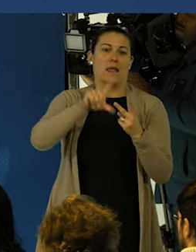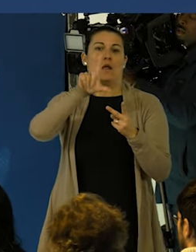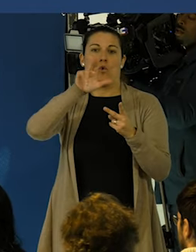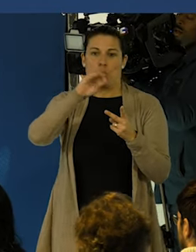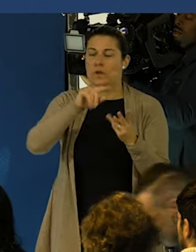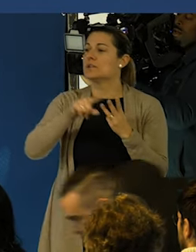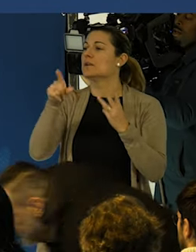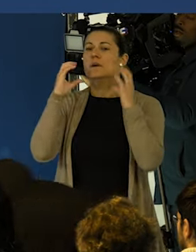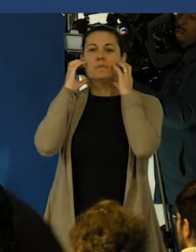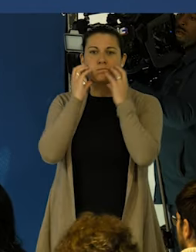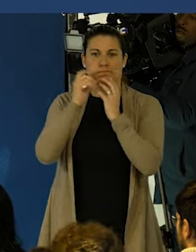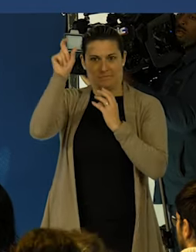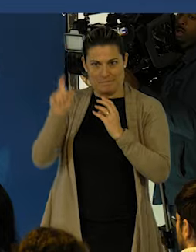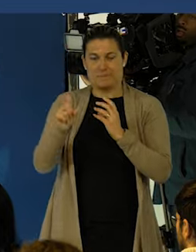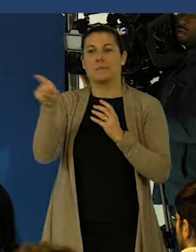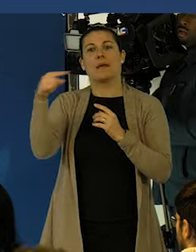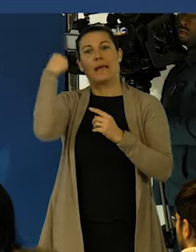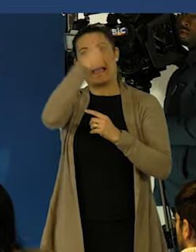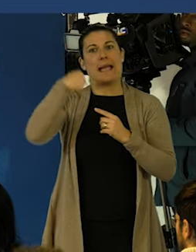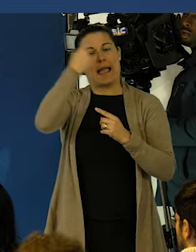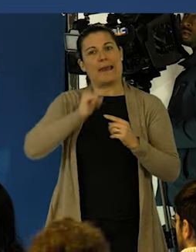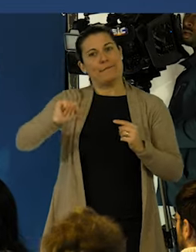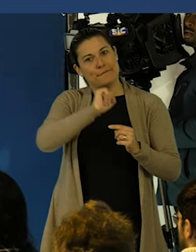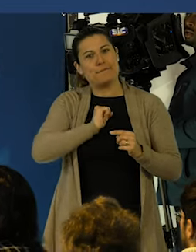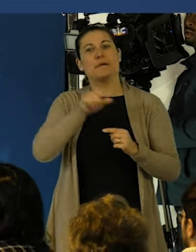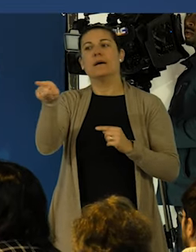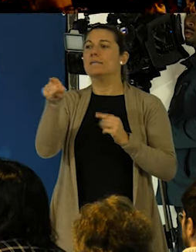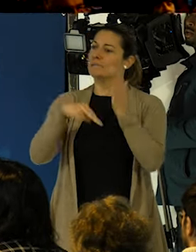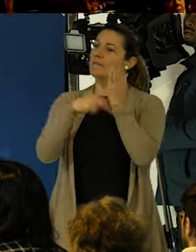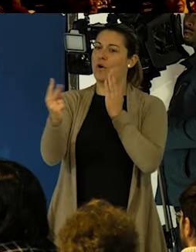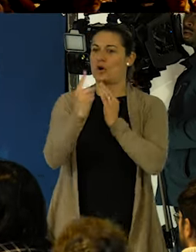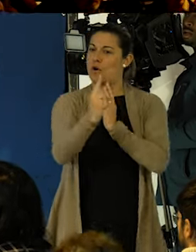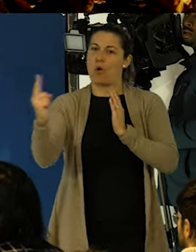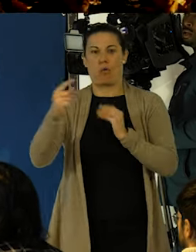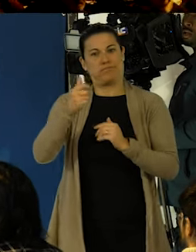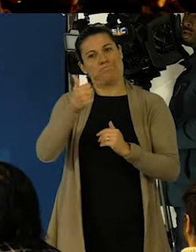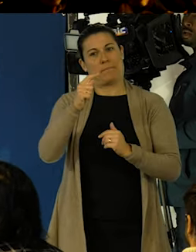passar pela voz do Bruno Góis. São as nossas caras, são a voz do Bloco neste distrito.